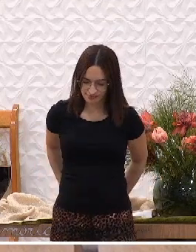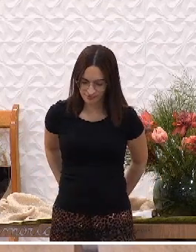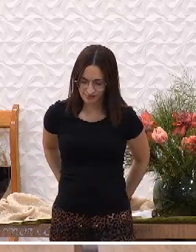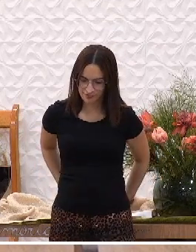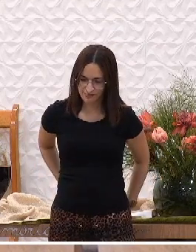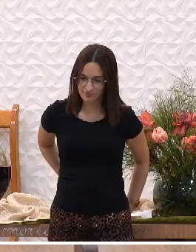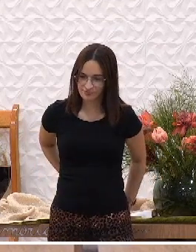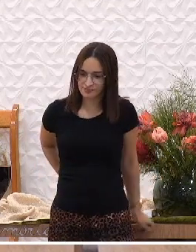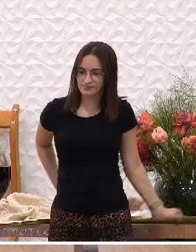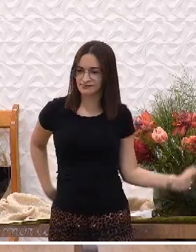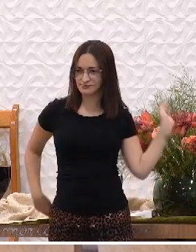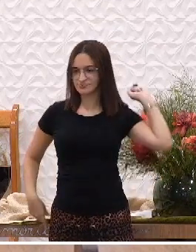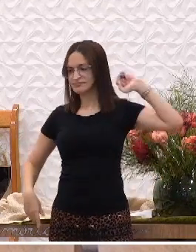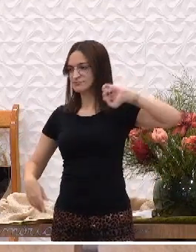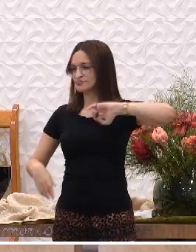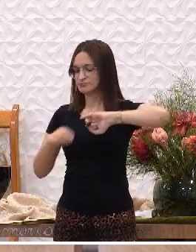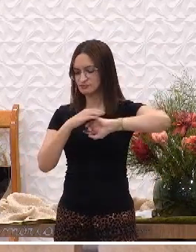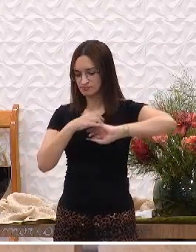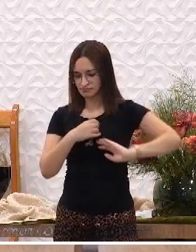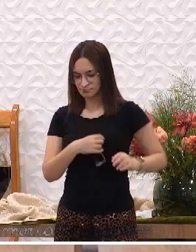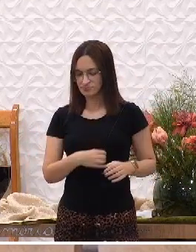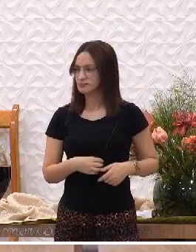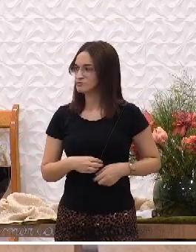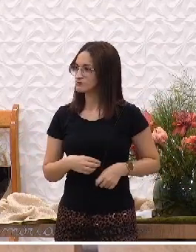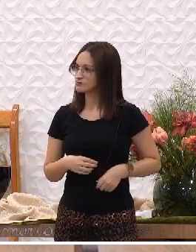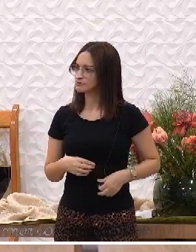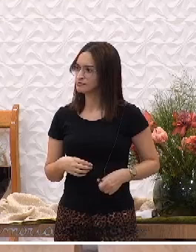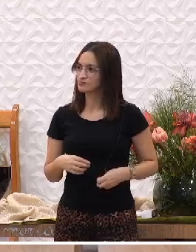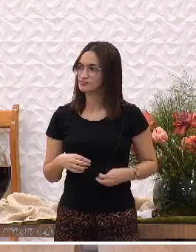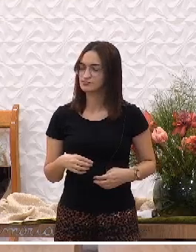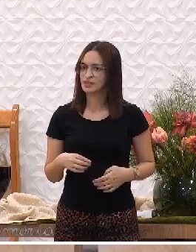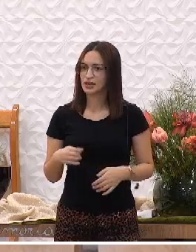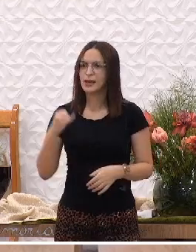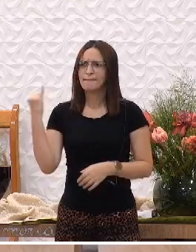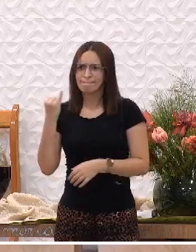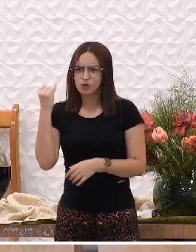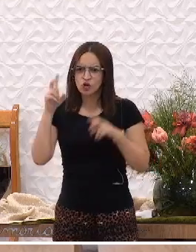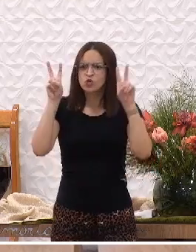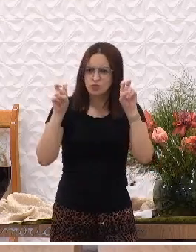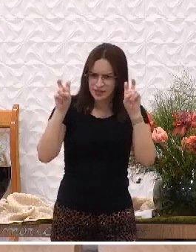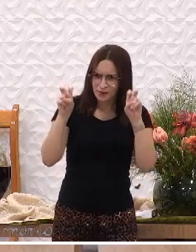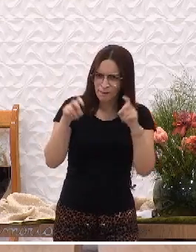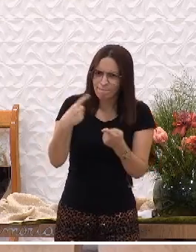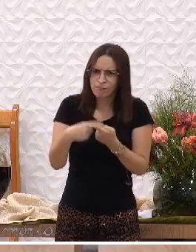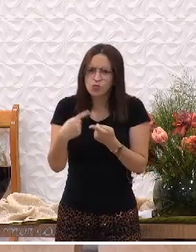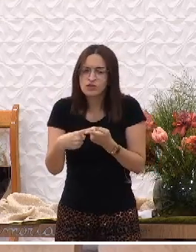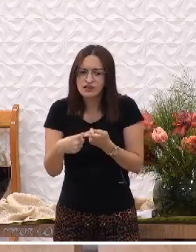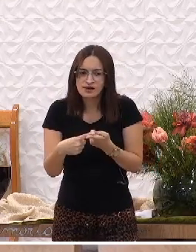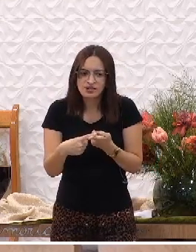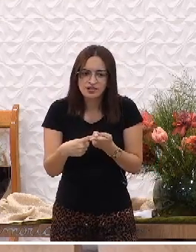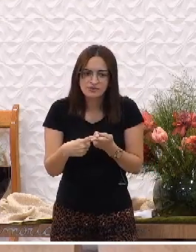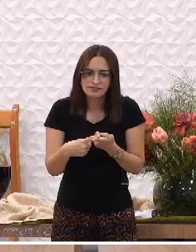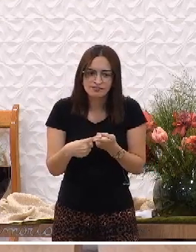Isso não e a gente é importante esse assunto porque ele é algo que distingue muito a gente de